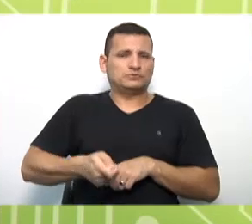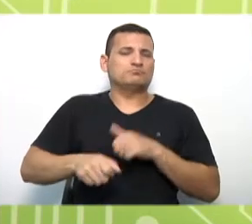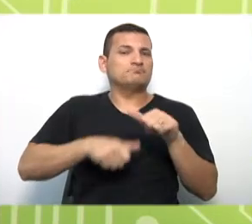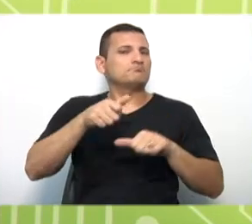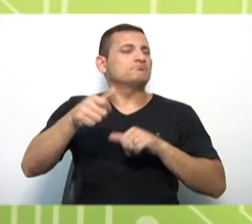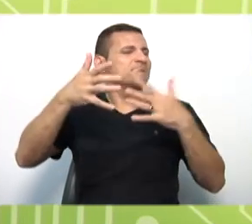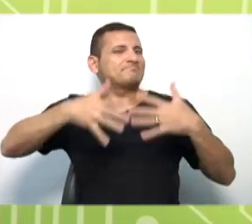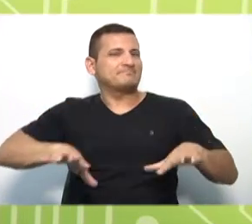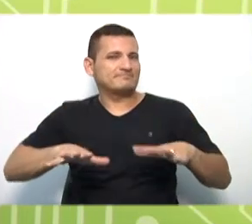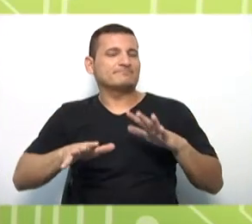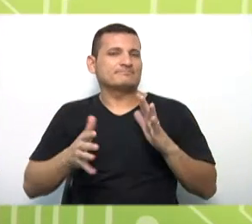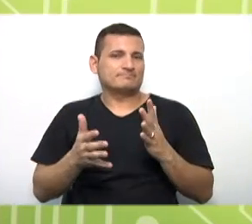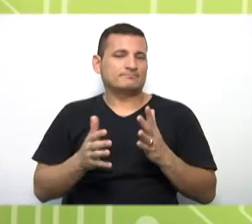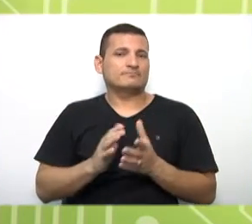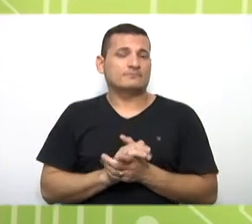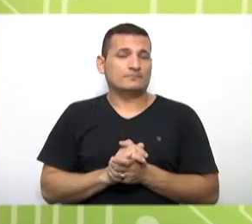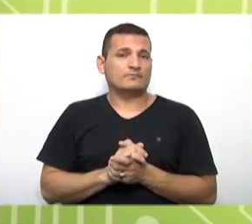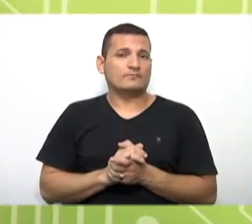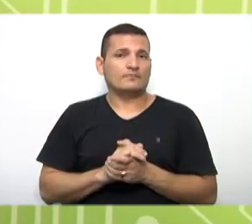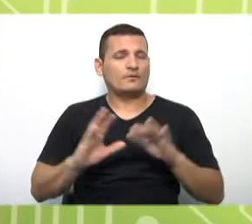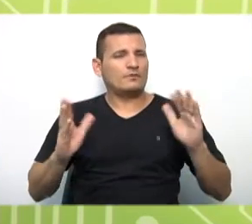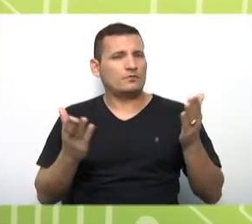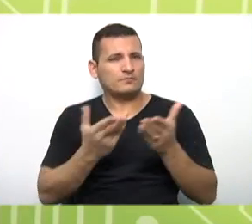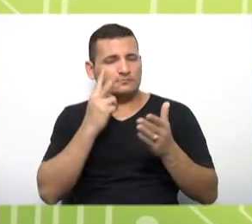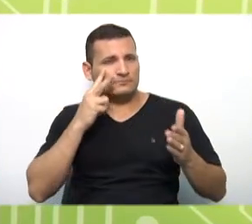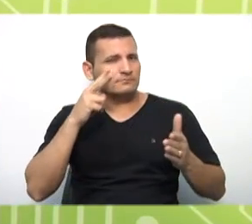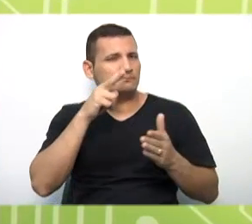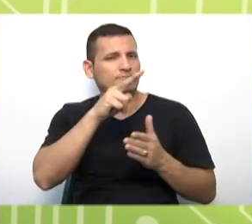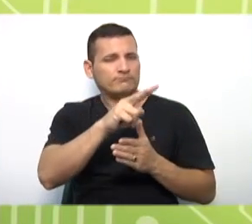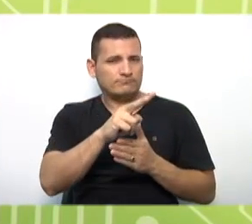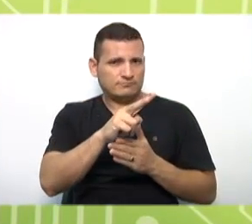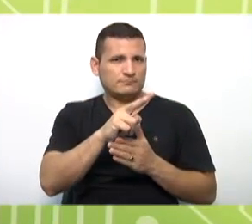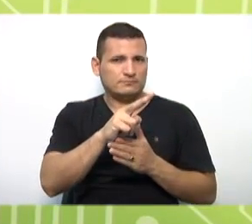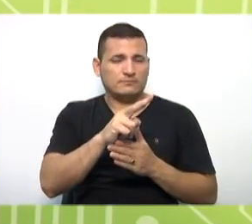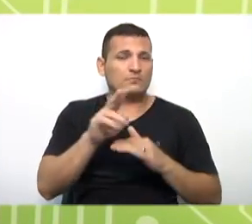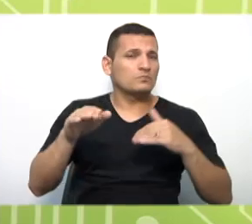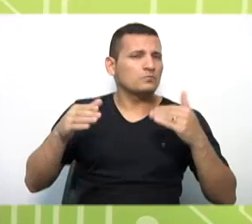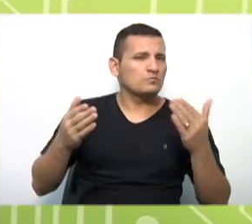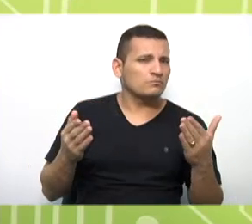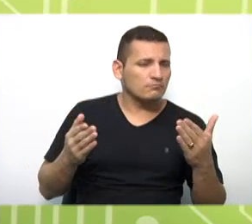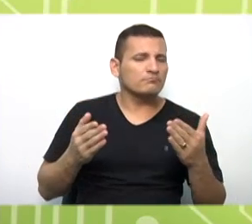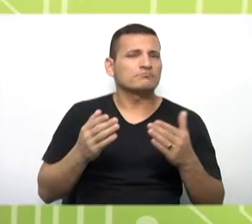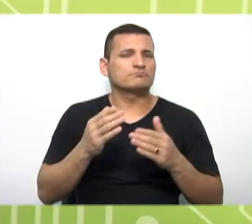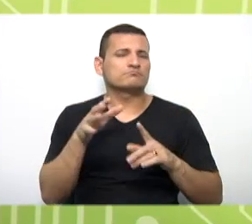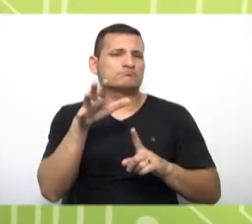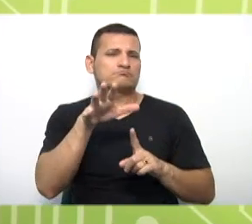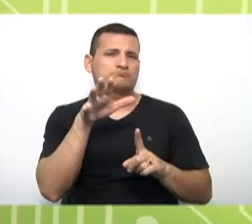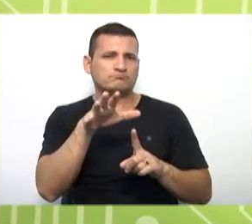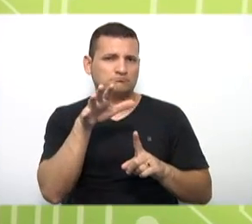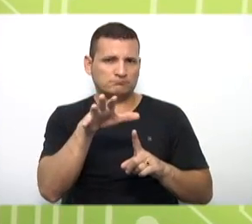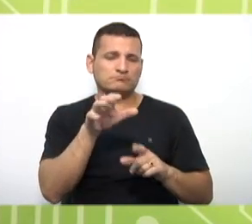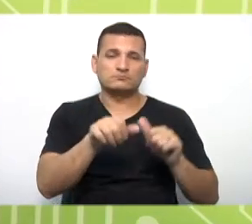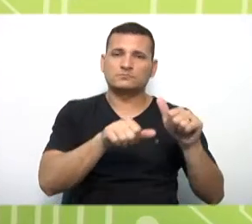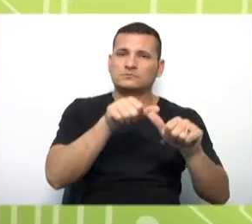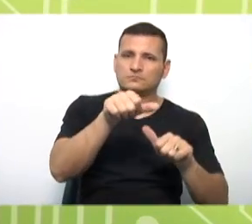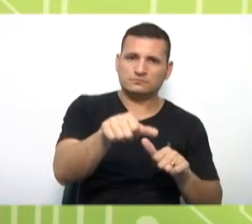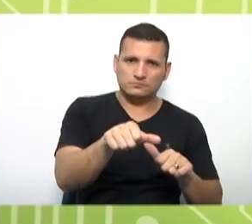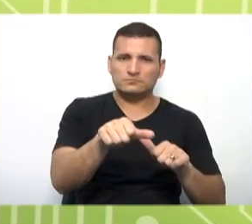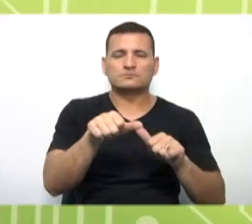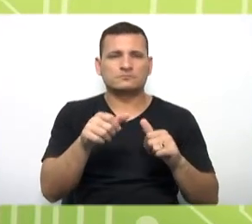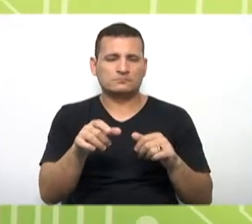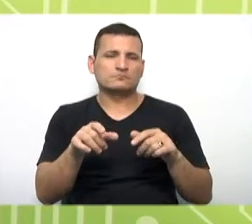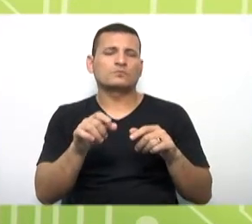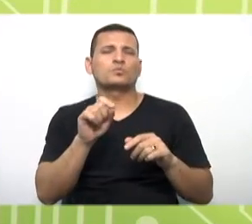gente imagina. Nós vamos ver um pouquinho agora quais são os fatores que influenciam na mudança, quais são aquilo